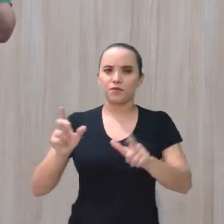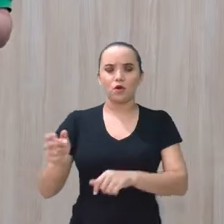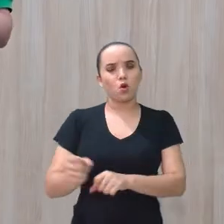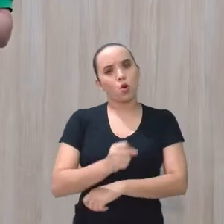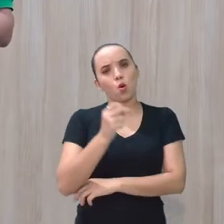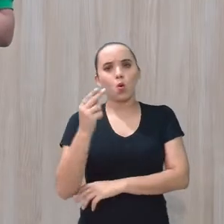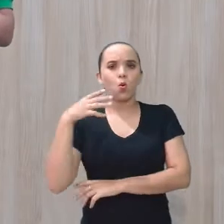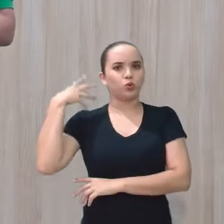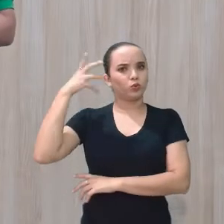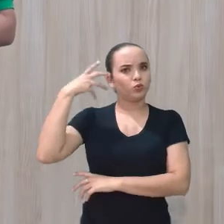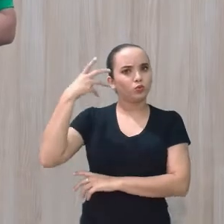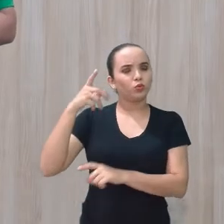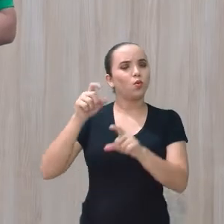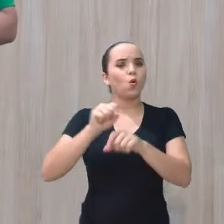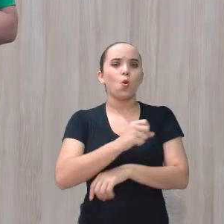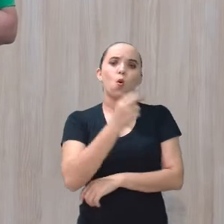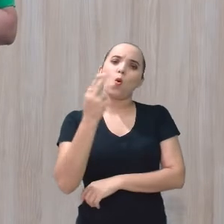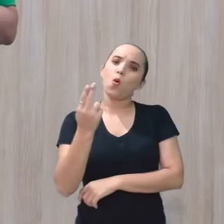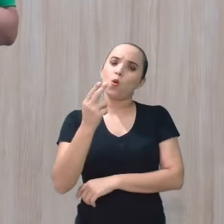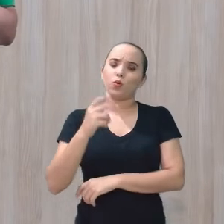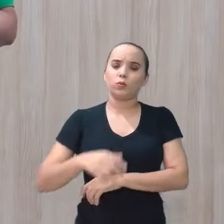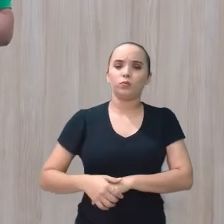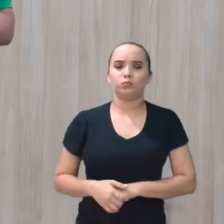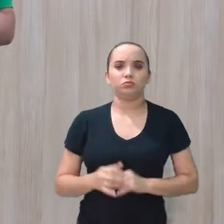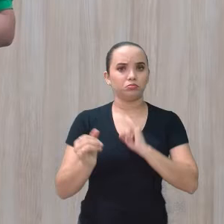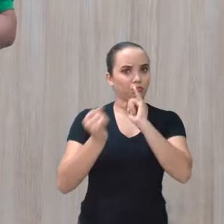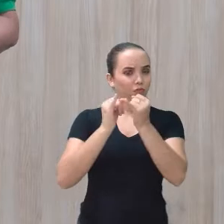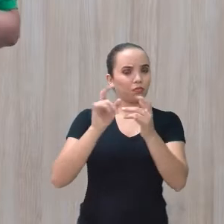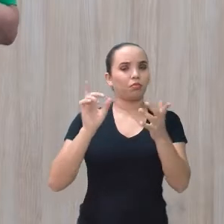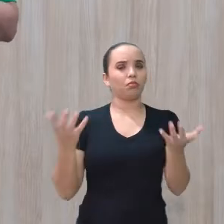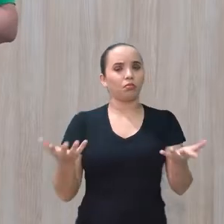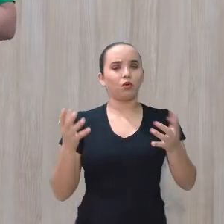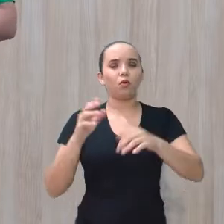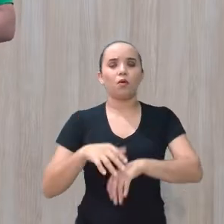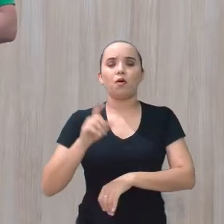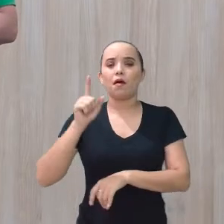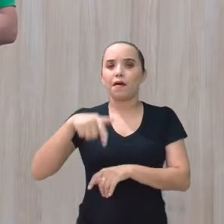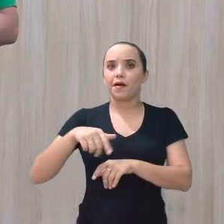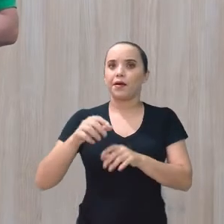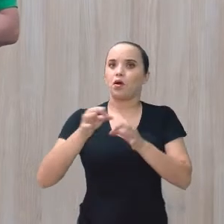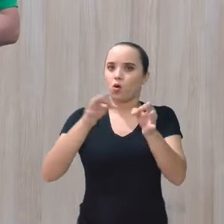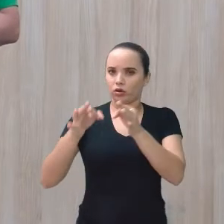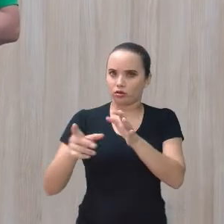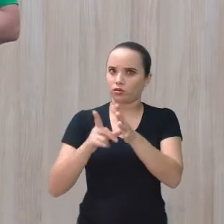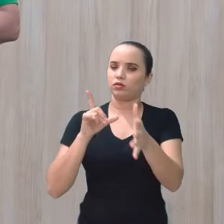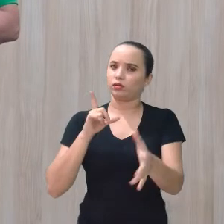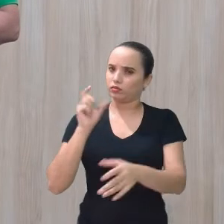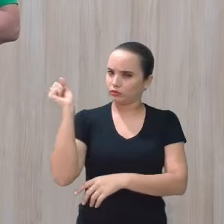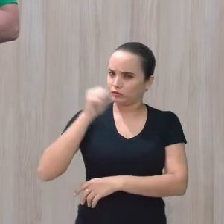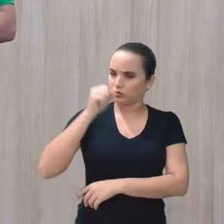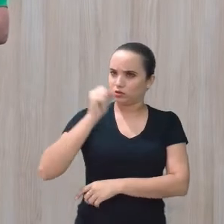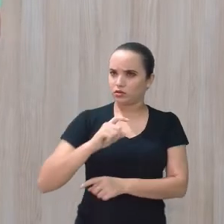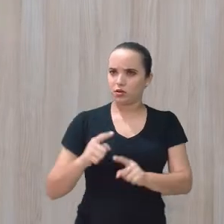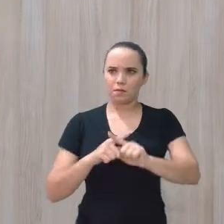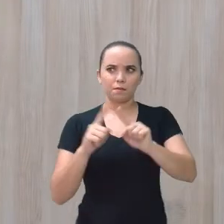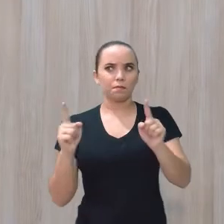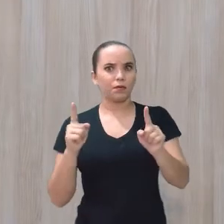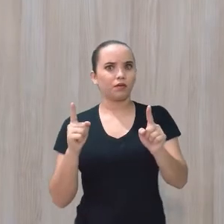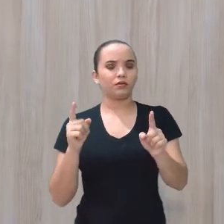na rádio, seja na TV. Então, essa manchete, antes de ir ao ar, ela é preparada. E por que